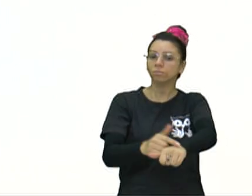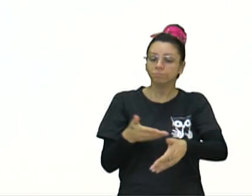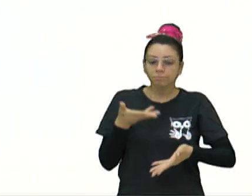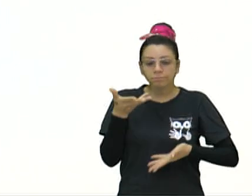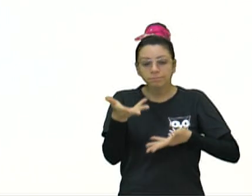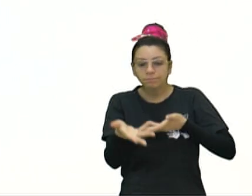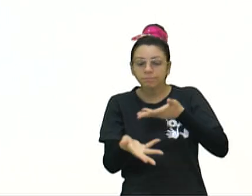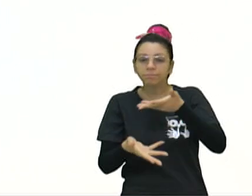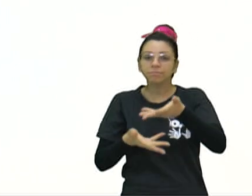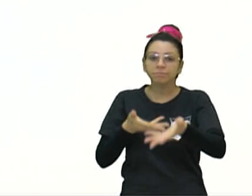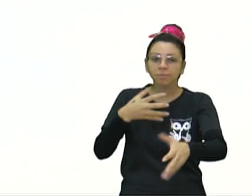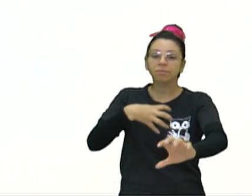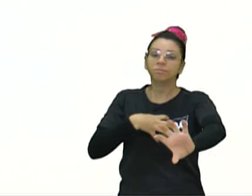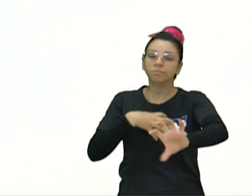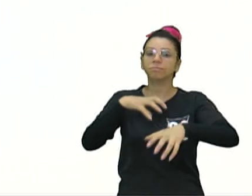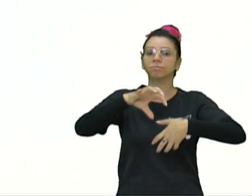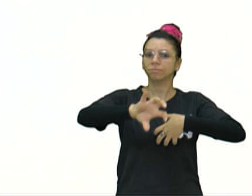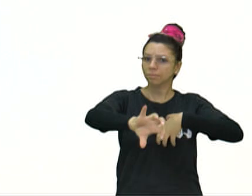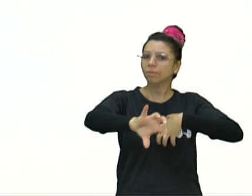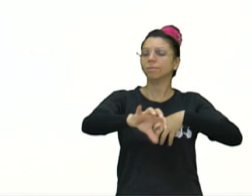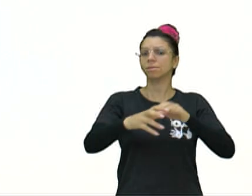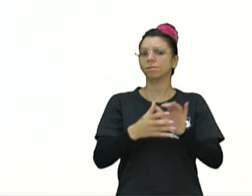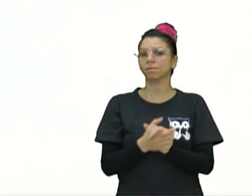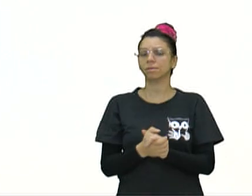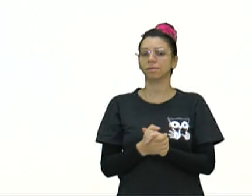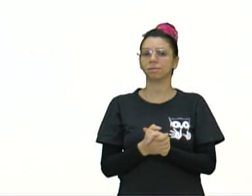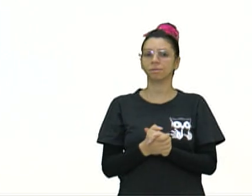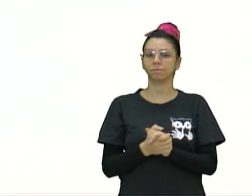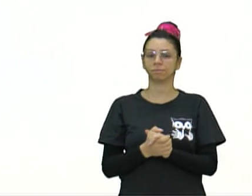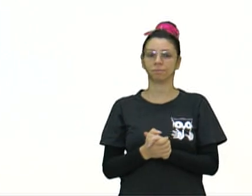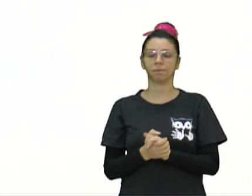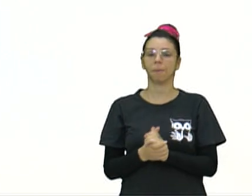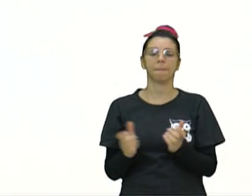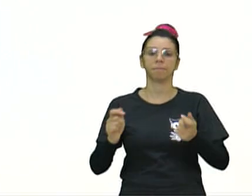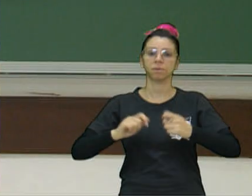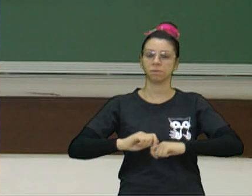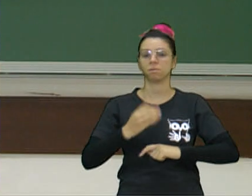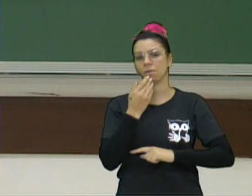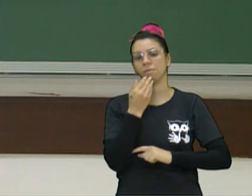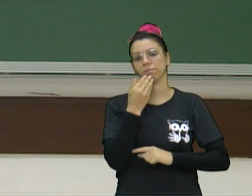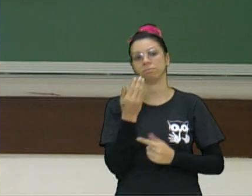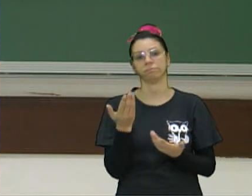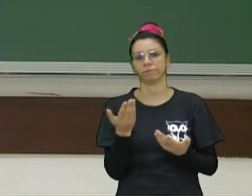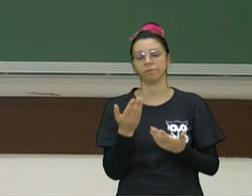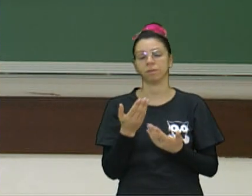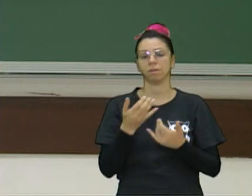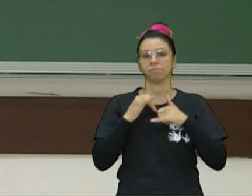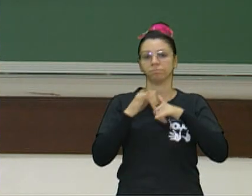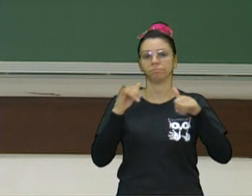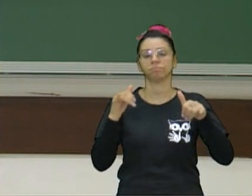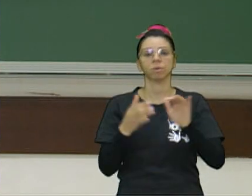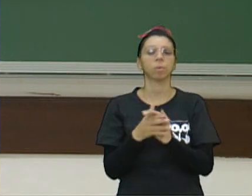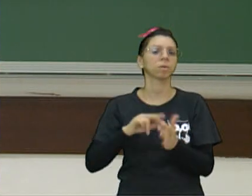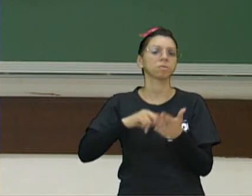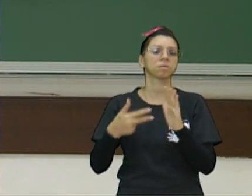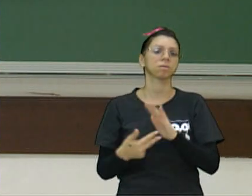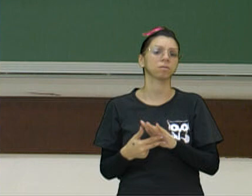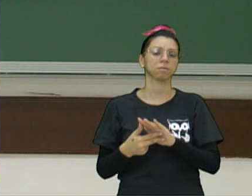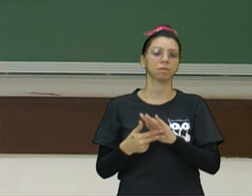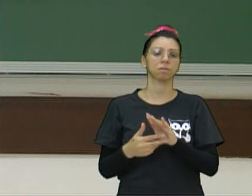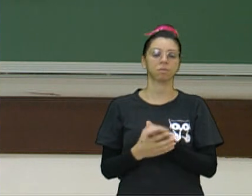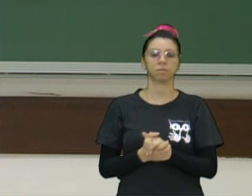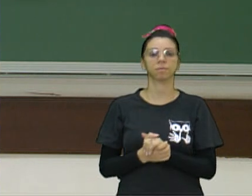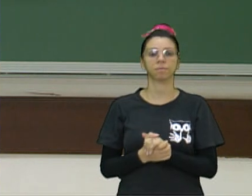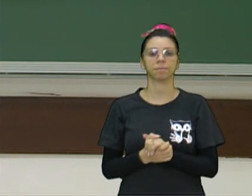as pessoas. É agir com cordialidade e polidez. Então não precisa comentar muito, né, o que vem a ser a cortesia. Né? Então diz